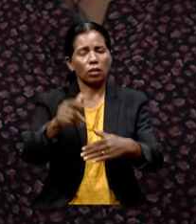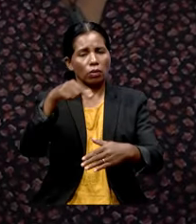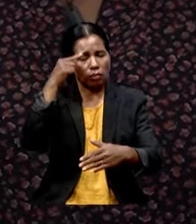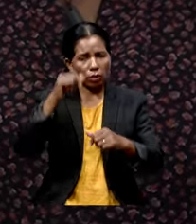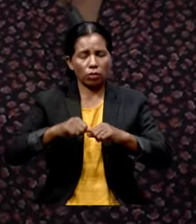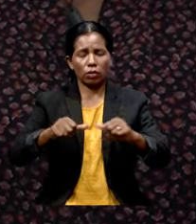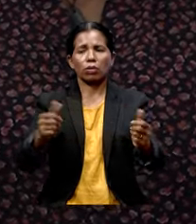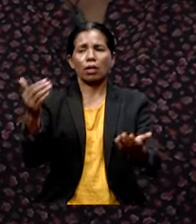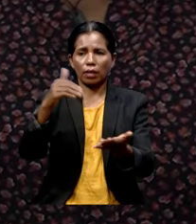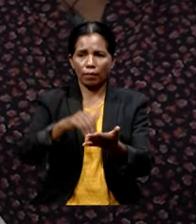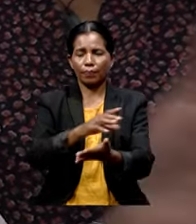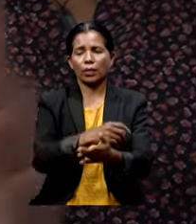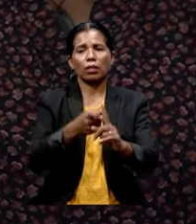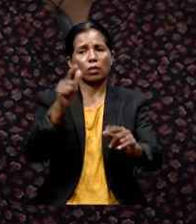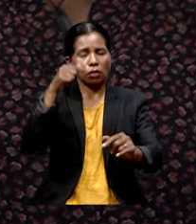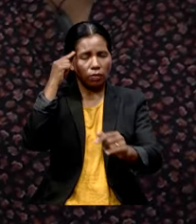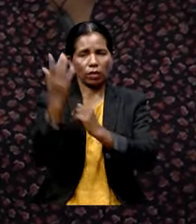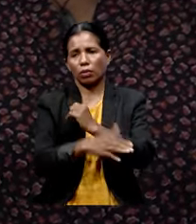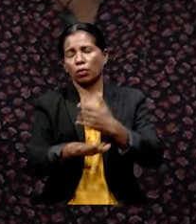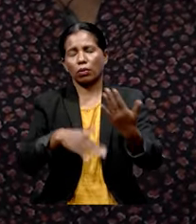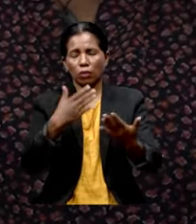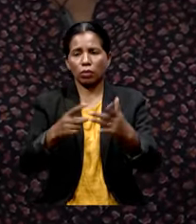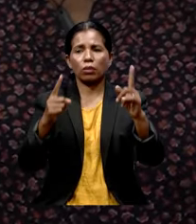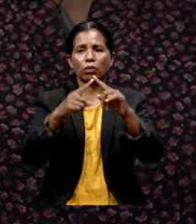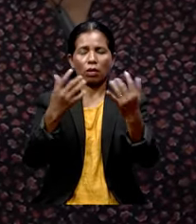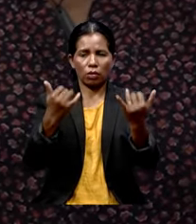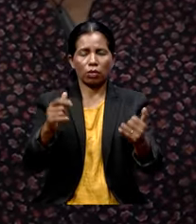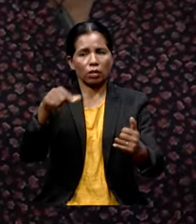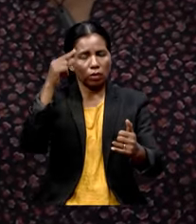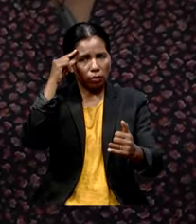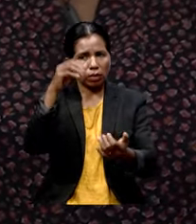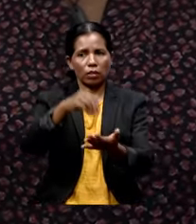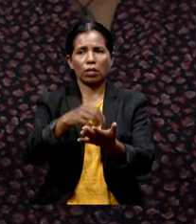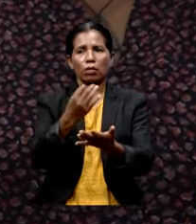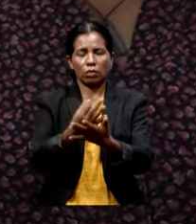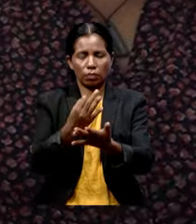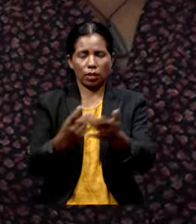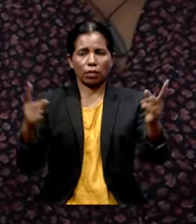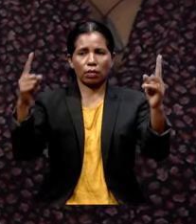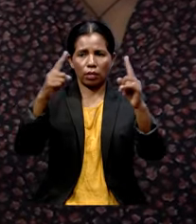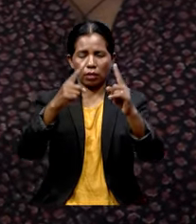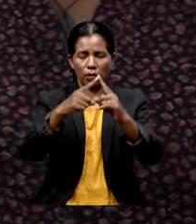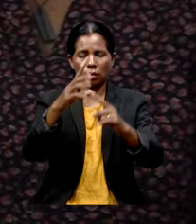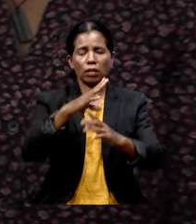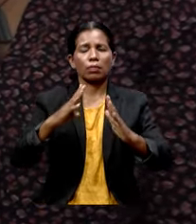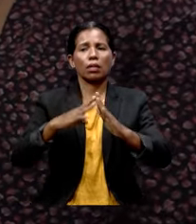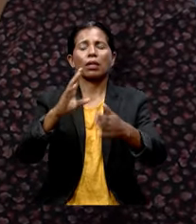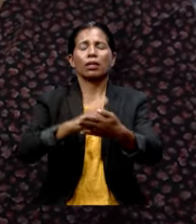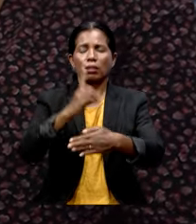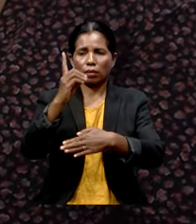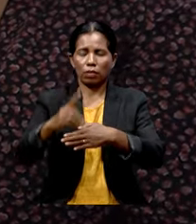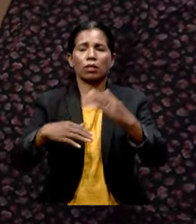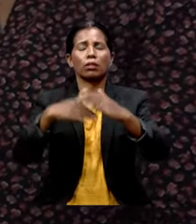ao repete falo da lida, governação será hoje em agora, na fato em governo tal orçamento ba capital de desenvolvimento ou acaba